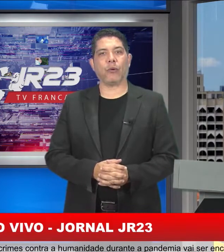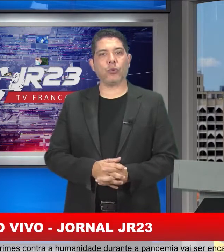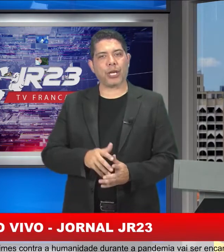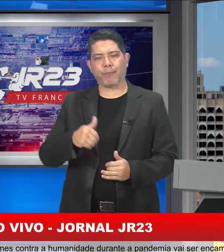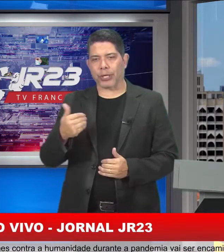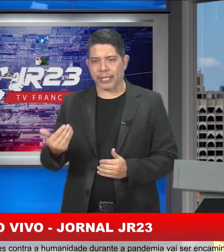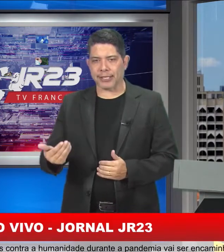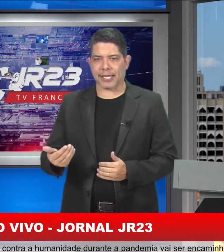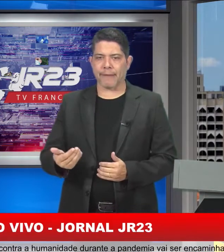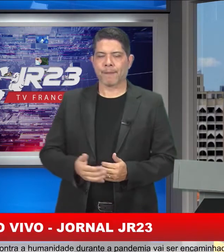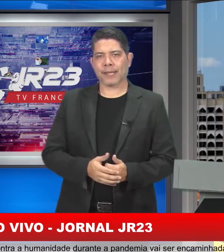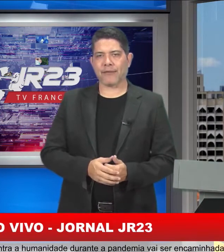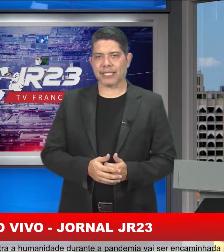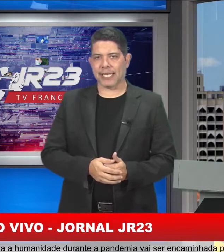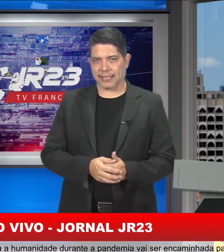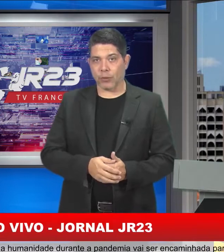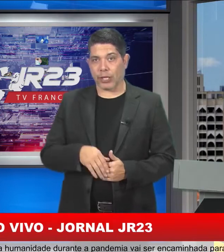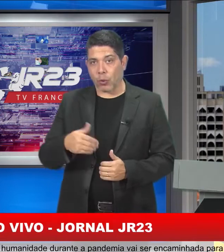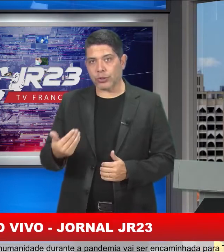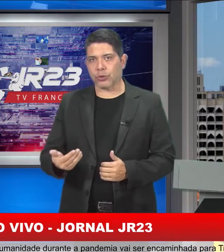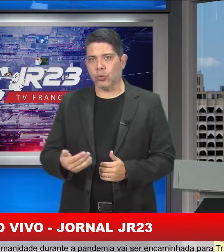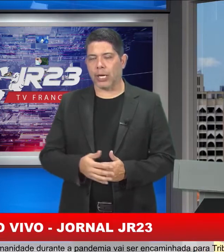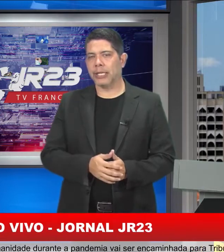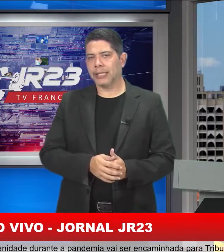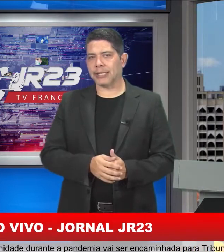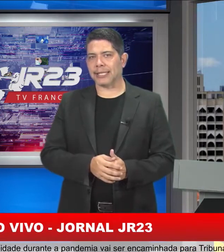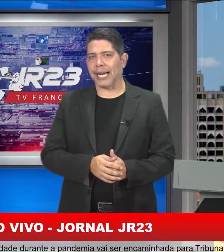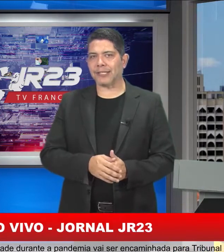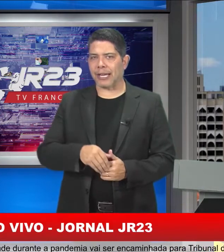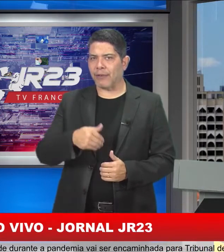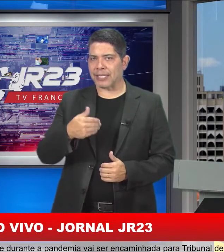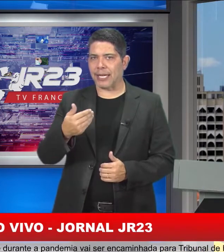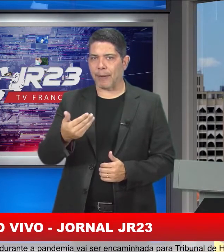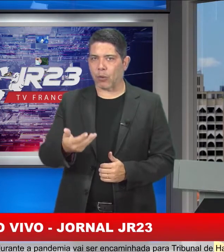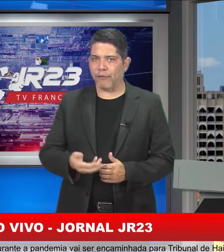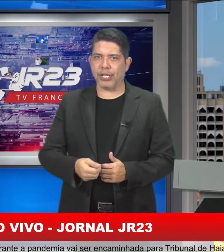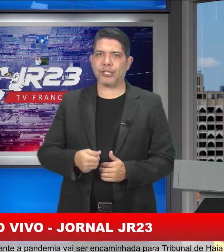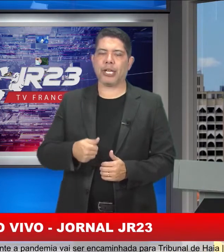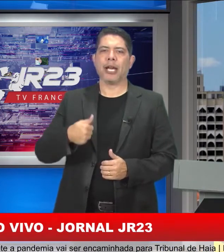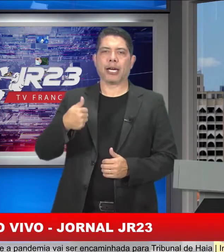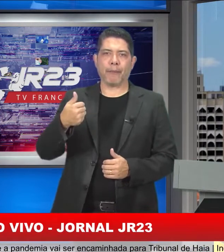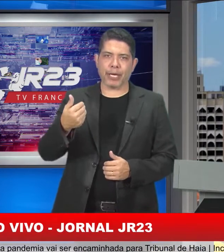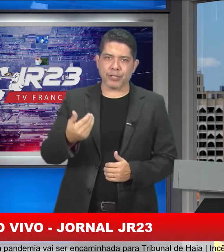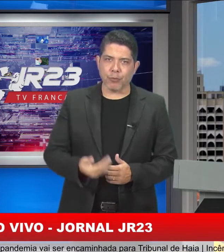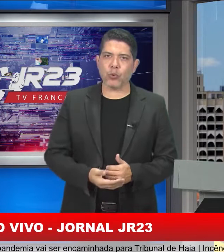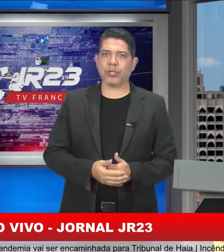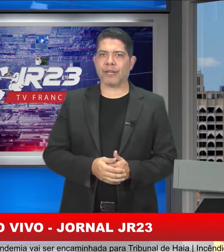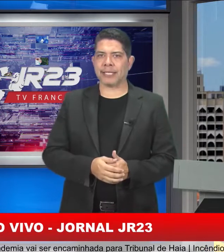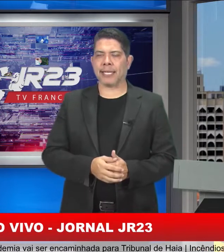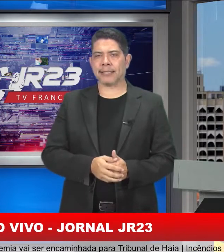da saúde, a importância da vacinação que continua na cidade. Tem vacina para Covid, campanha